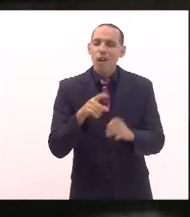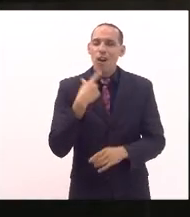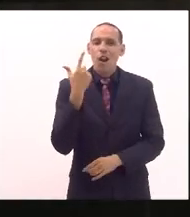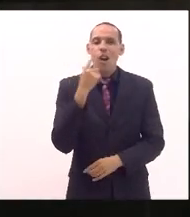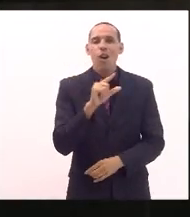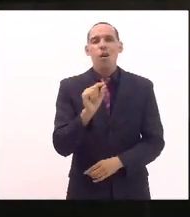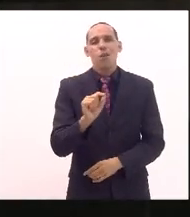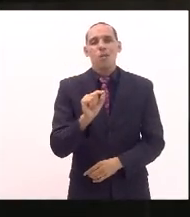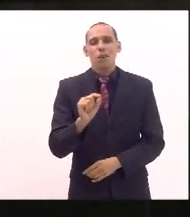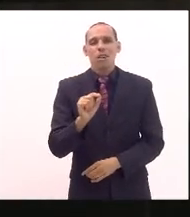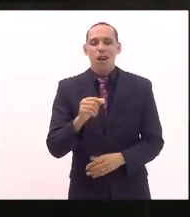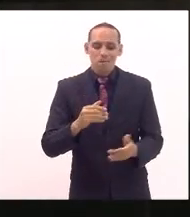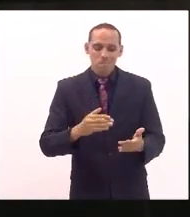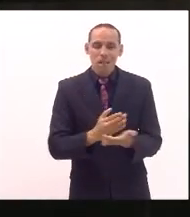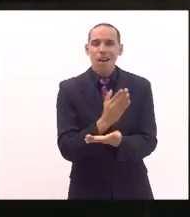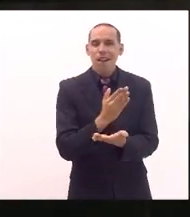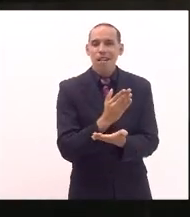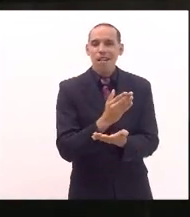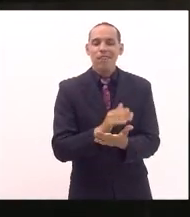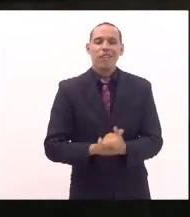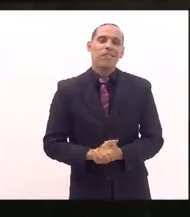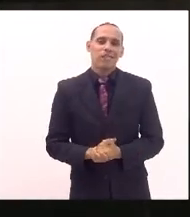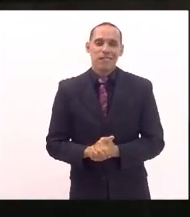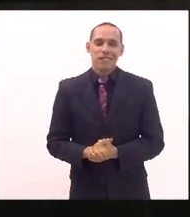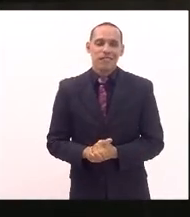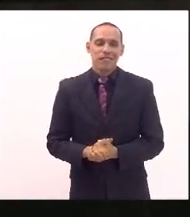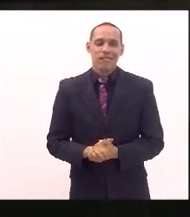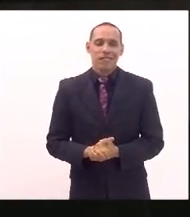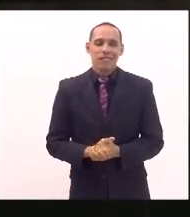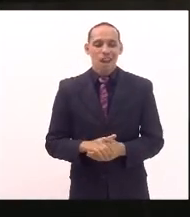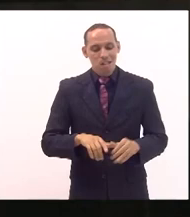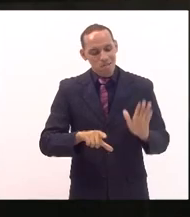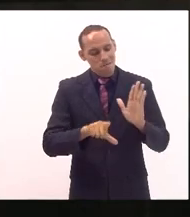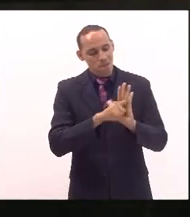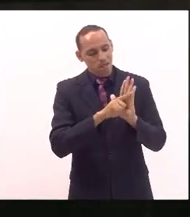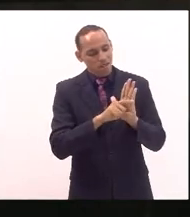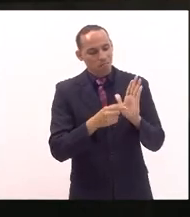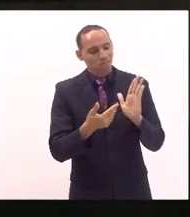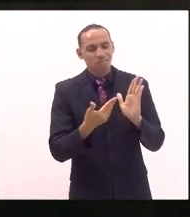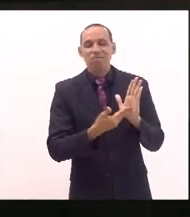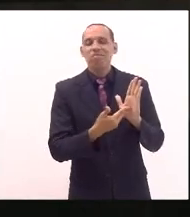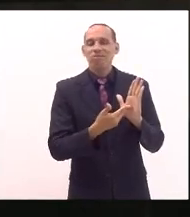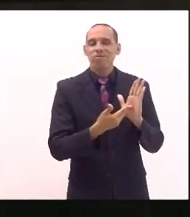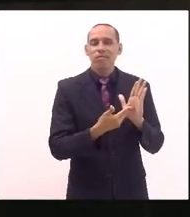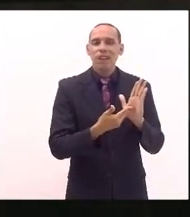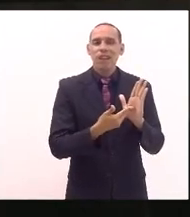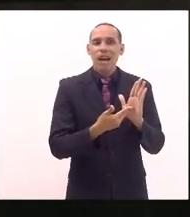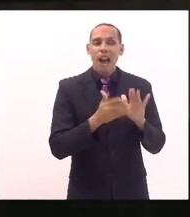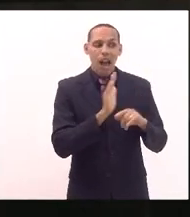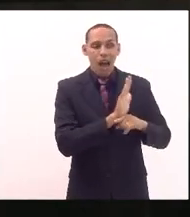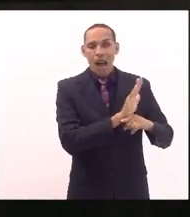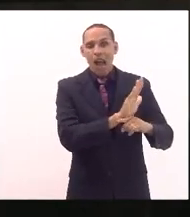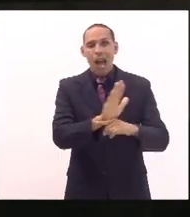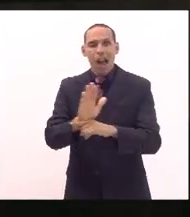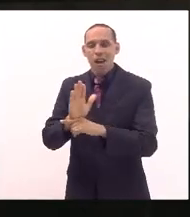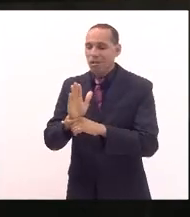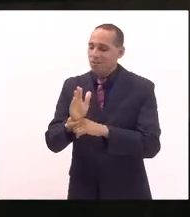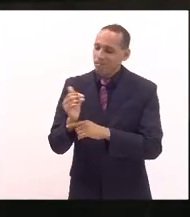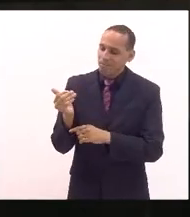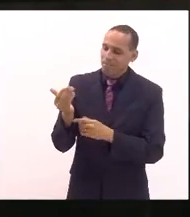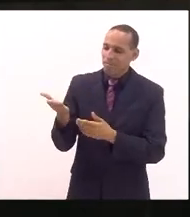consegue aprovar determinadas determinadas leis a gente consegue ajudar o próximo